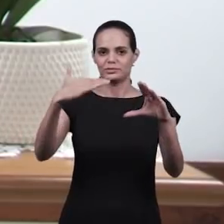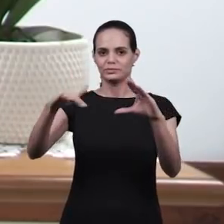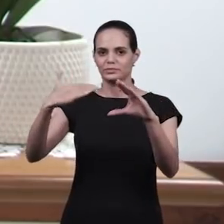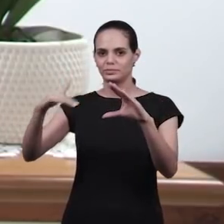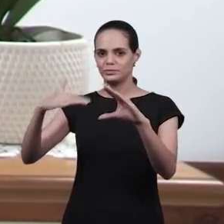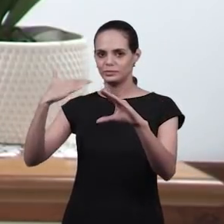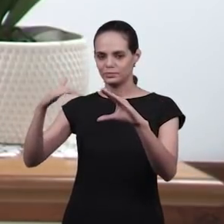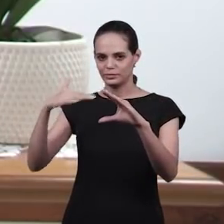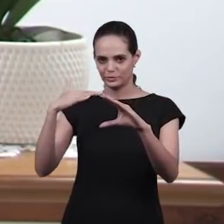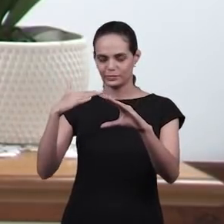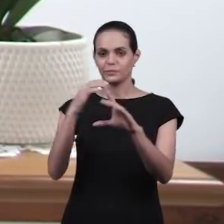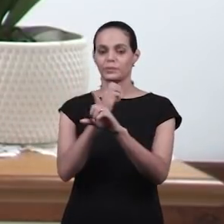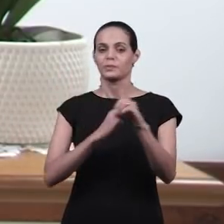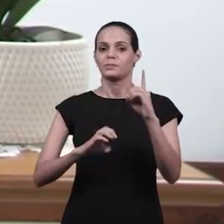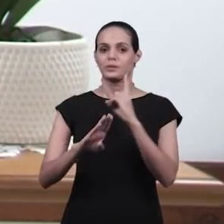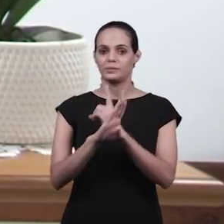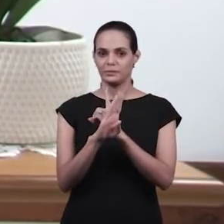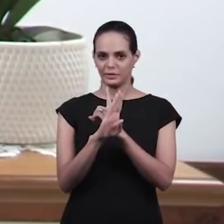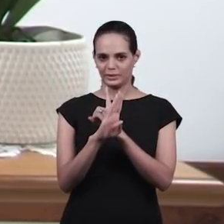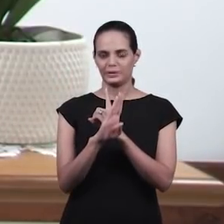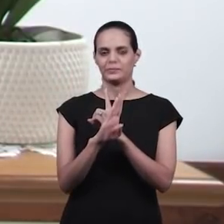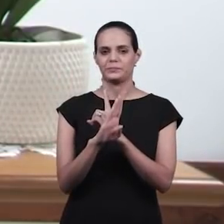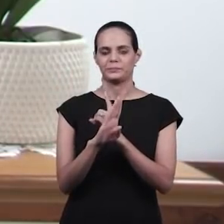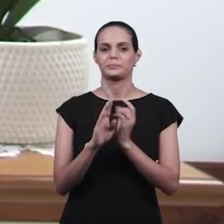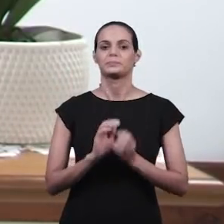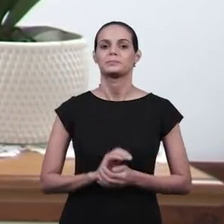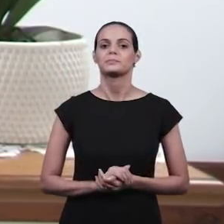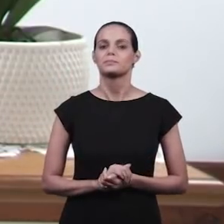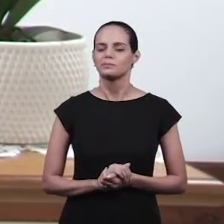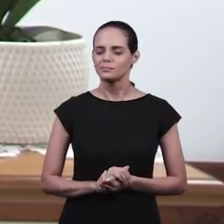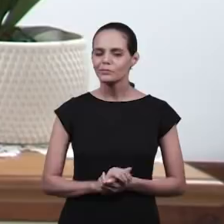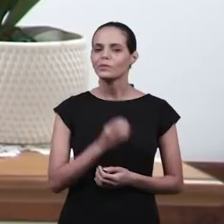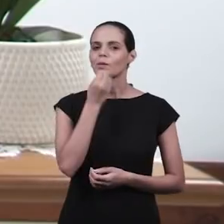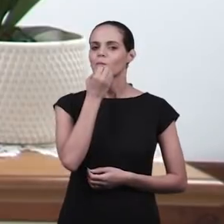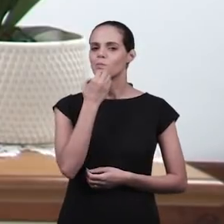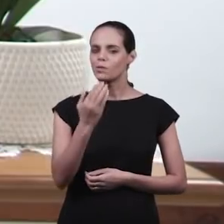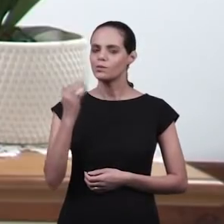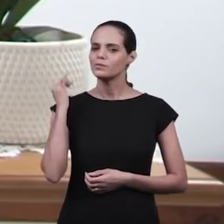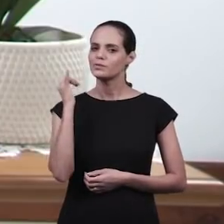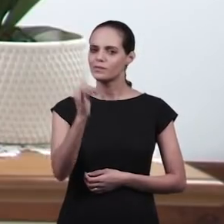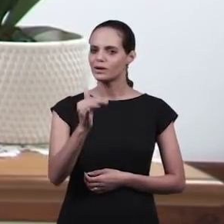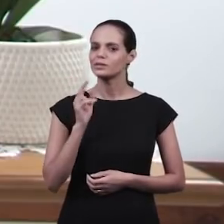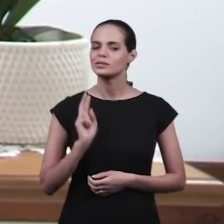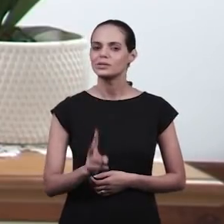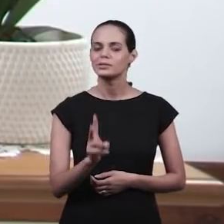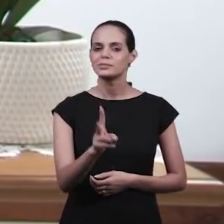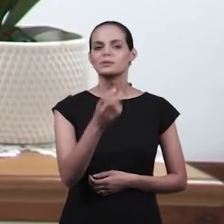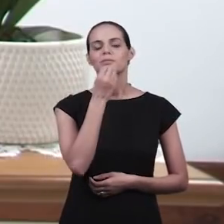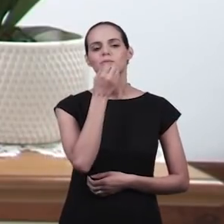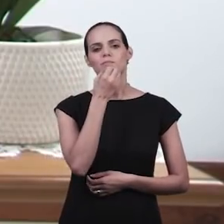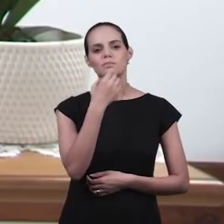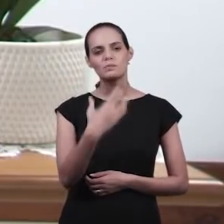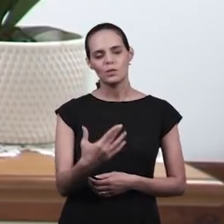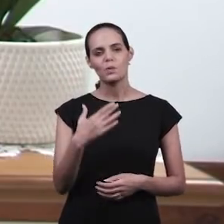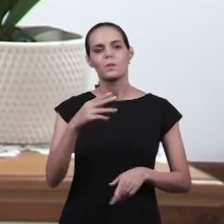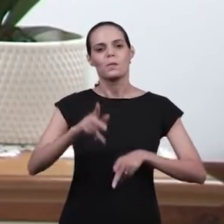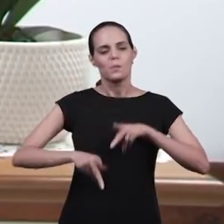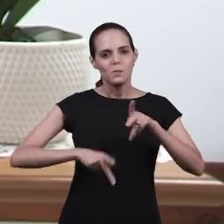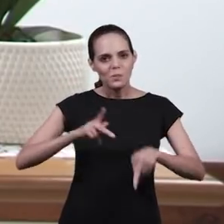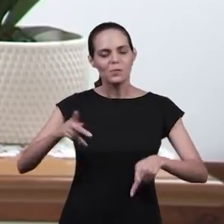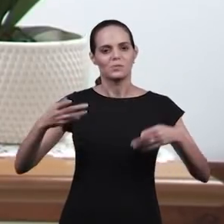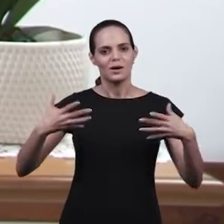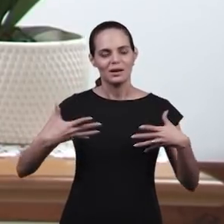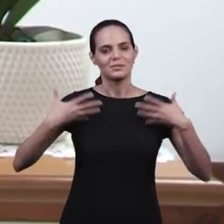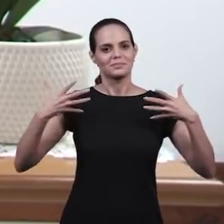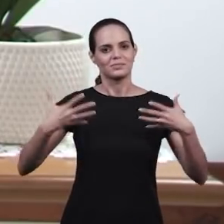foram enviados para a nossa escola bíblica desta manhã. É muito bom, como sempre falamos, ver como o nosso povo